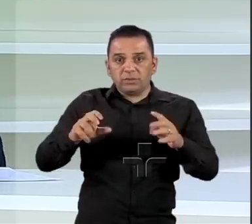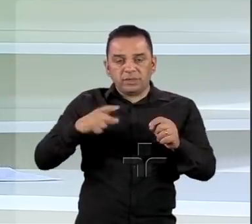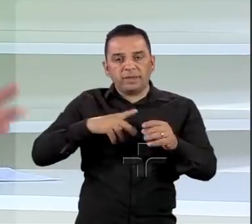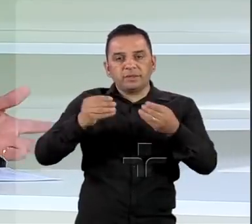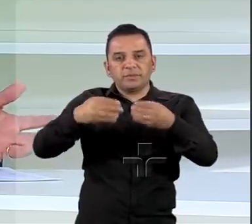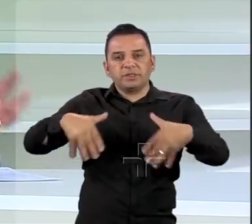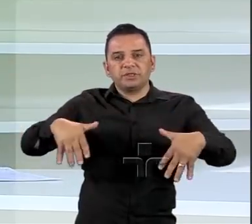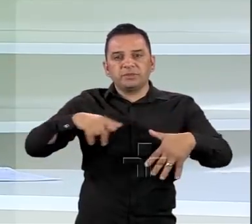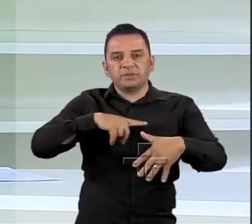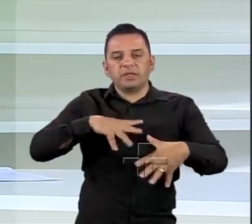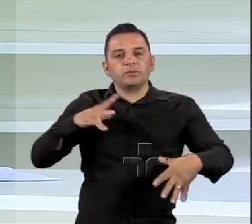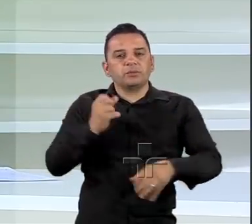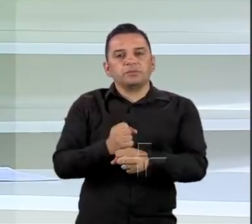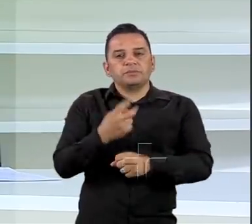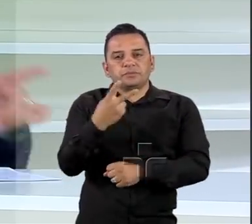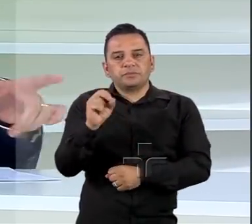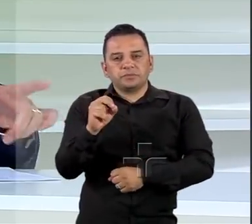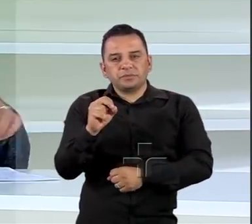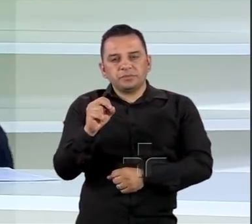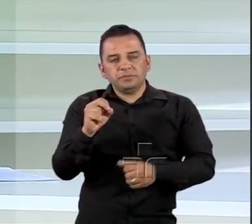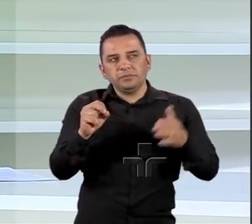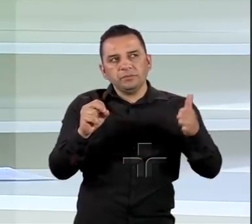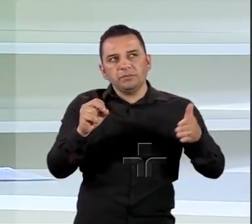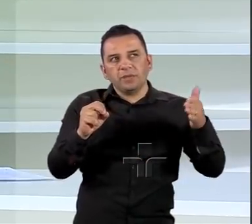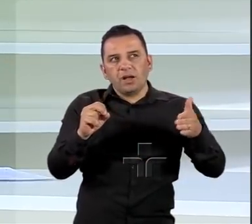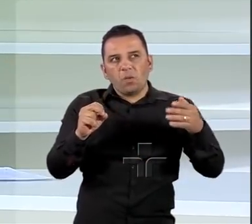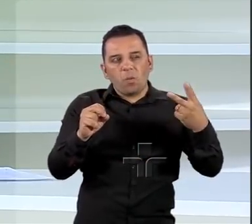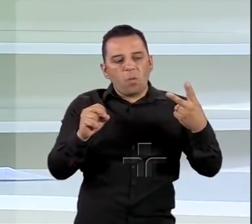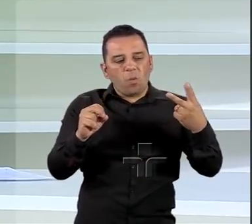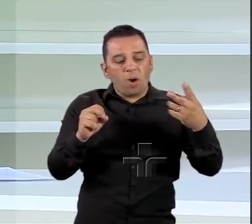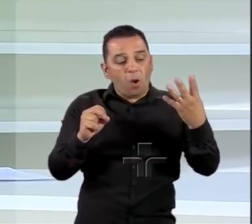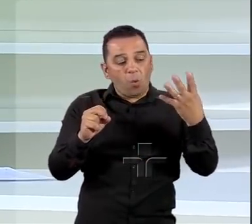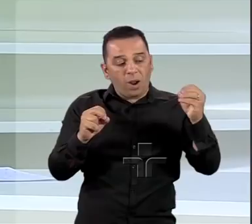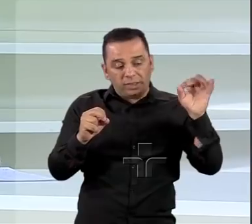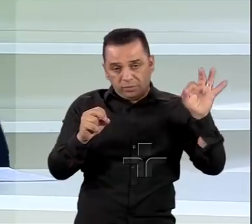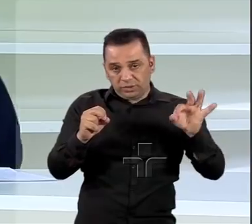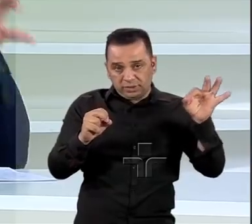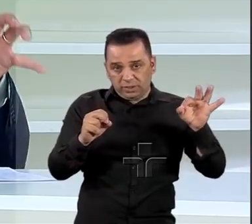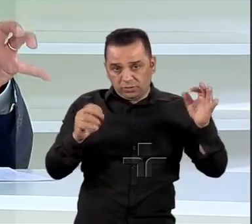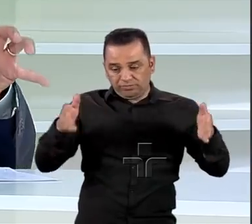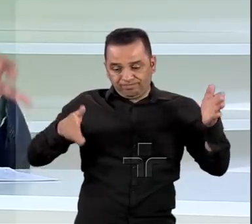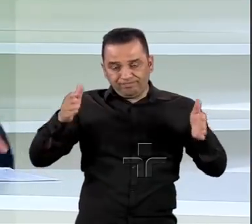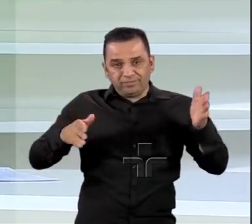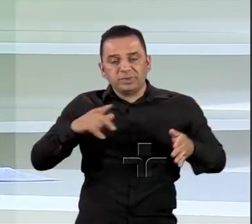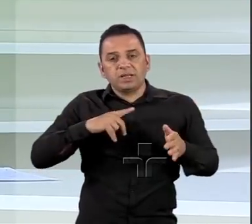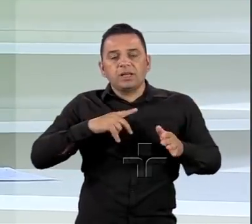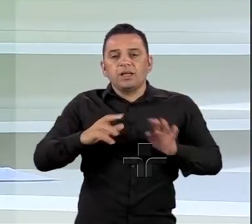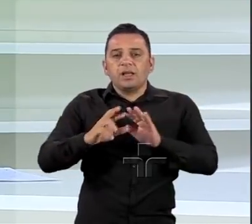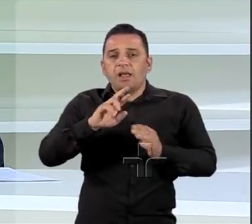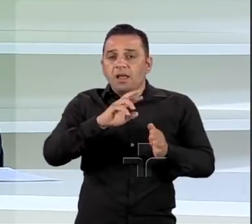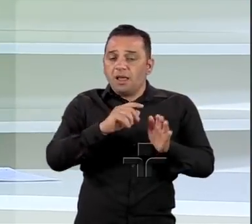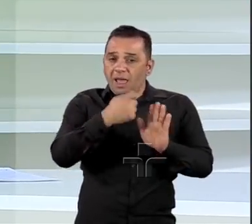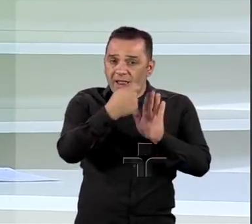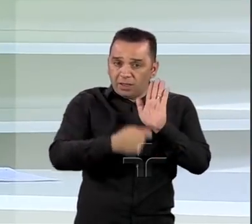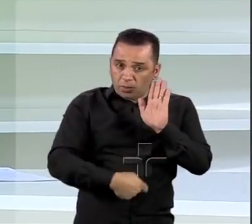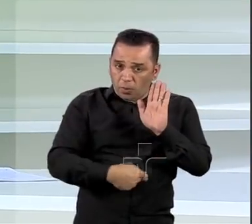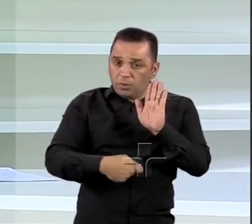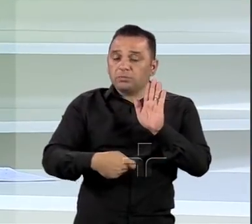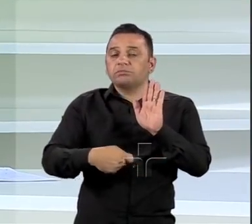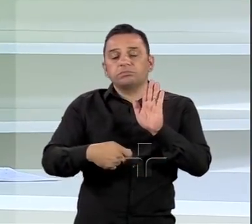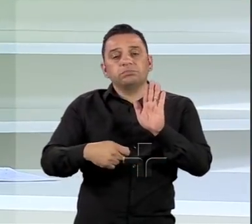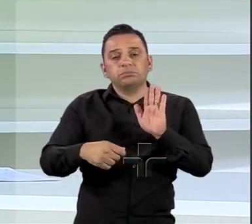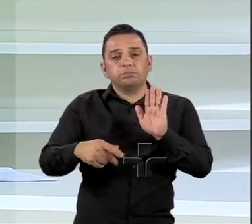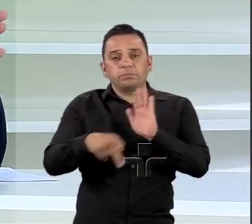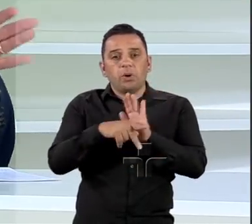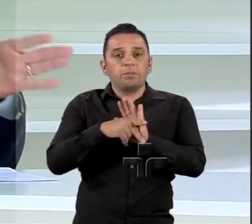gira em torno de 20% a 40%. Um relatório publicado agora do Banco Mundial deu números para o desperdício do Brasil, e eu acho que é